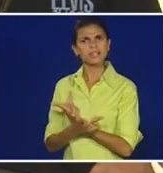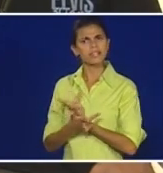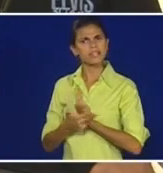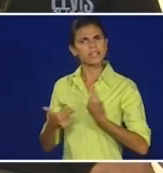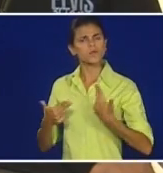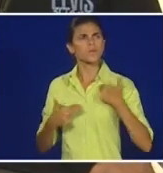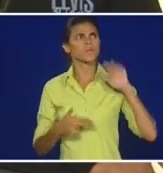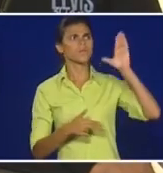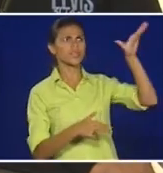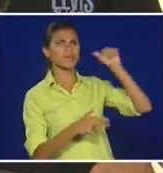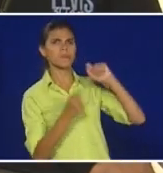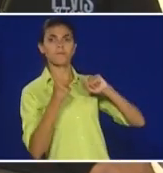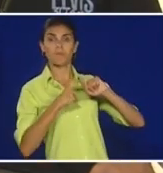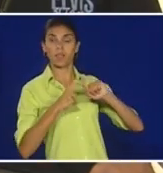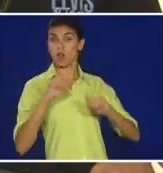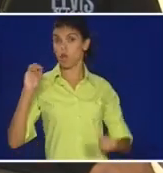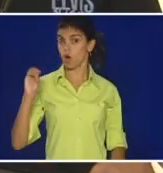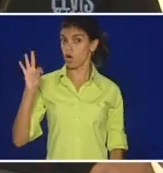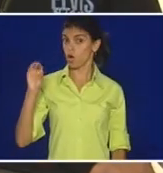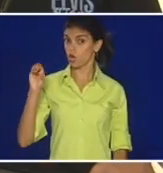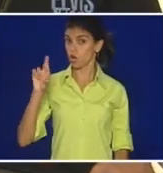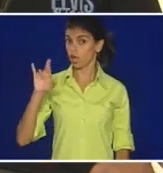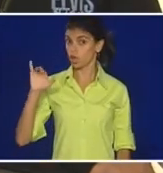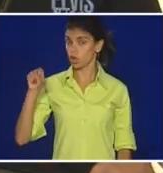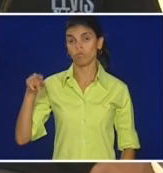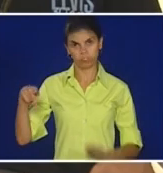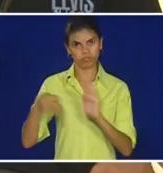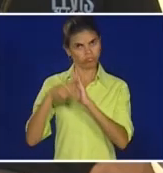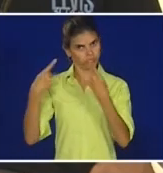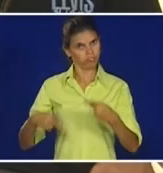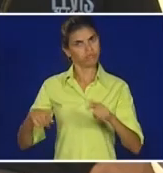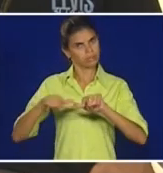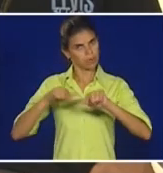otorrino do próprio hospital, que constatou a surdez do João.